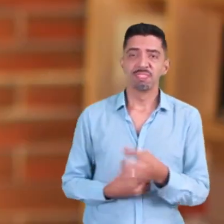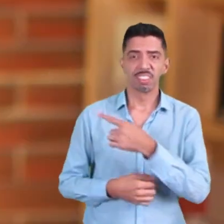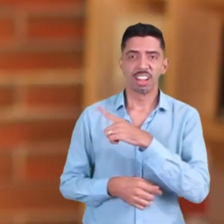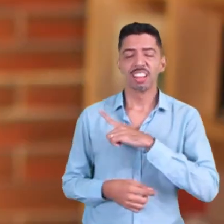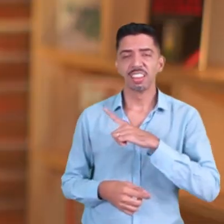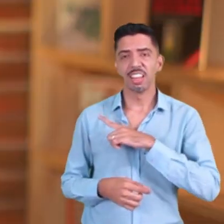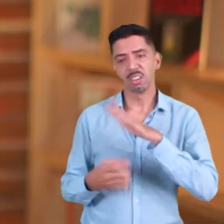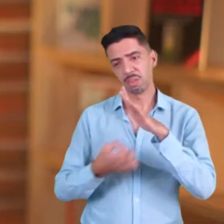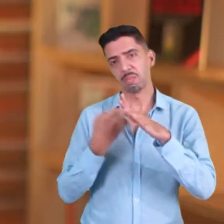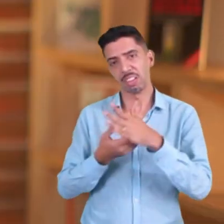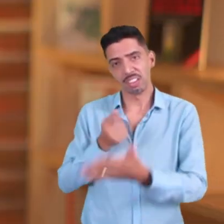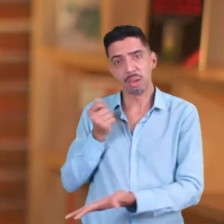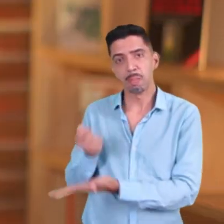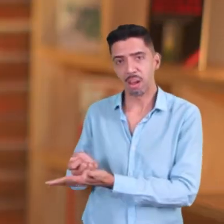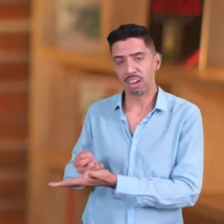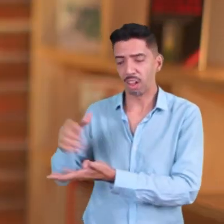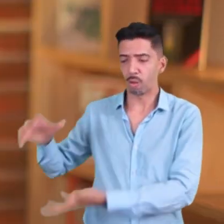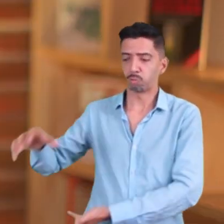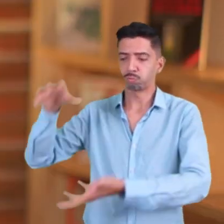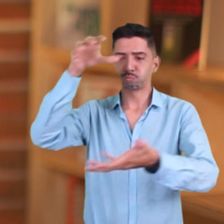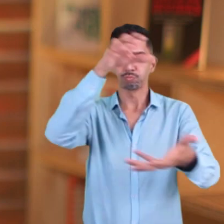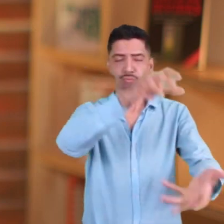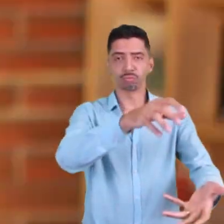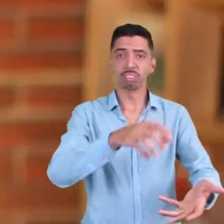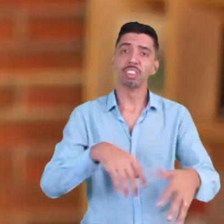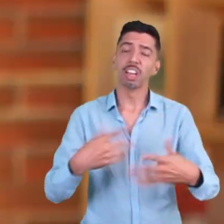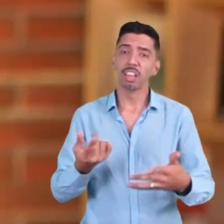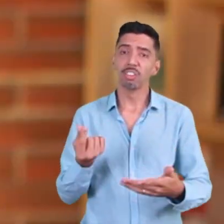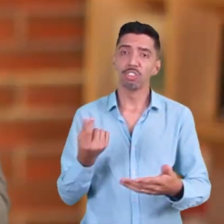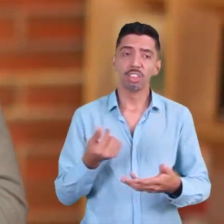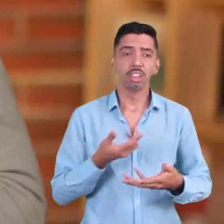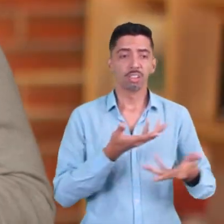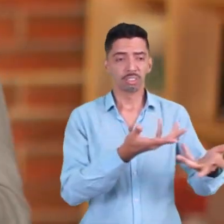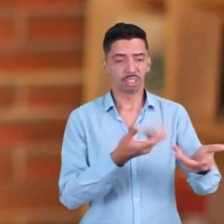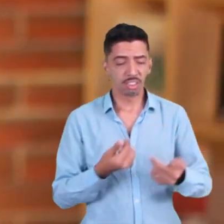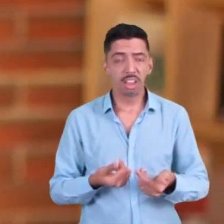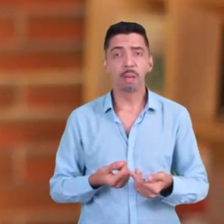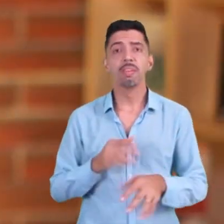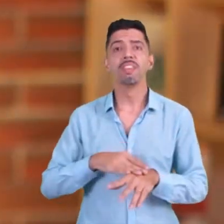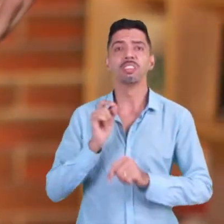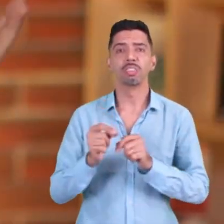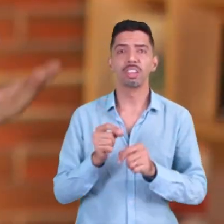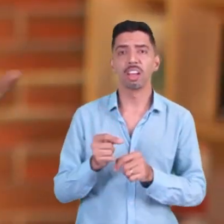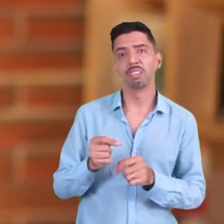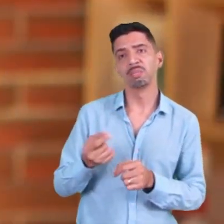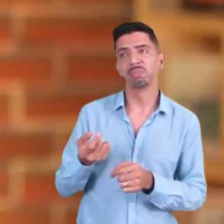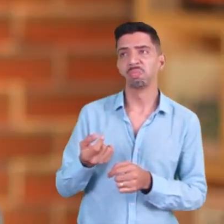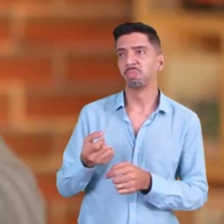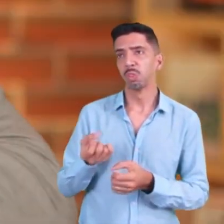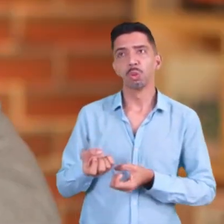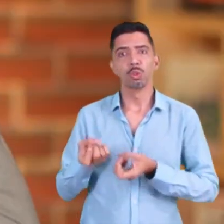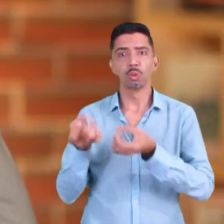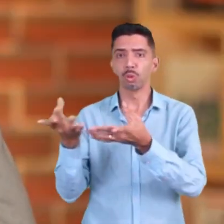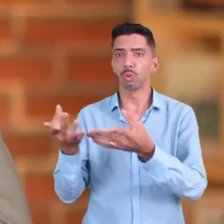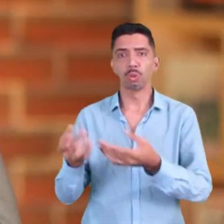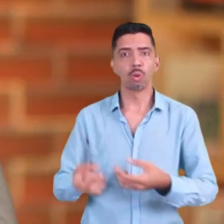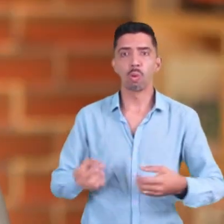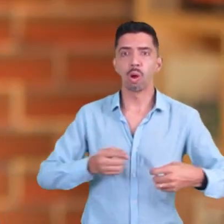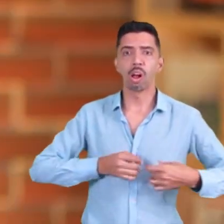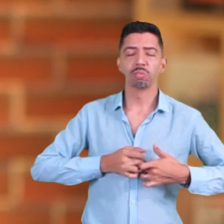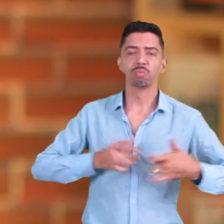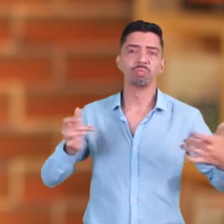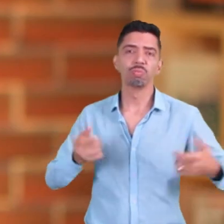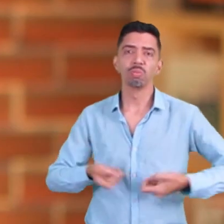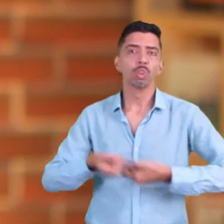até paga e nós pegamos esse recurso, muitas vezes doamos. Muitas vezes lá no passado foi para comprar os pãezinhos da padaria. Você vai falar assim,